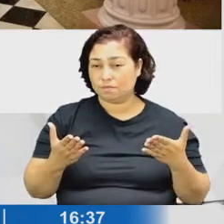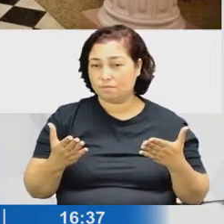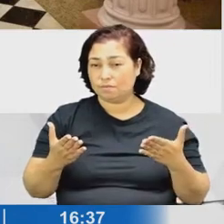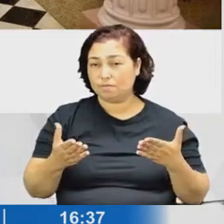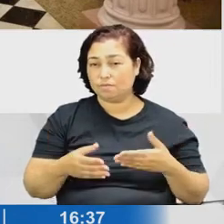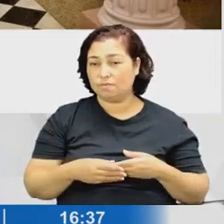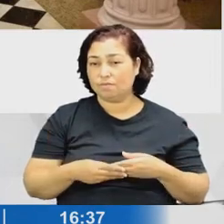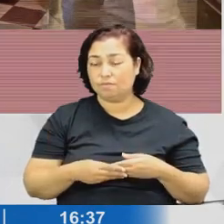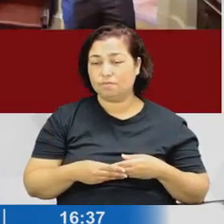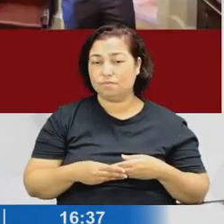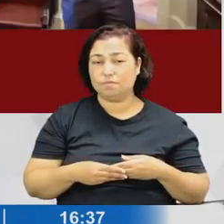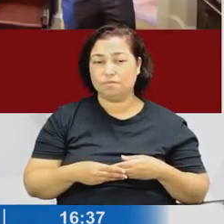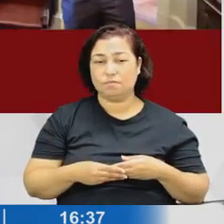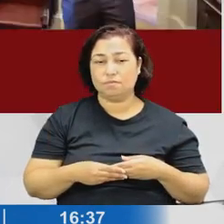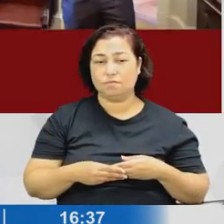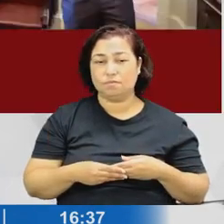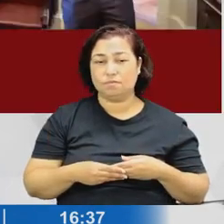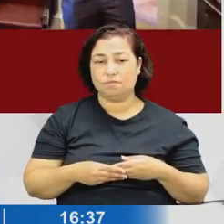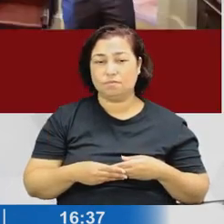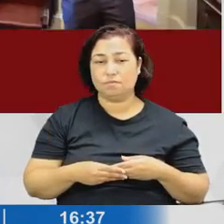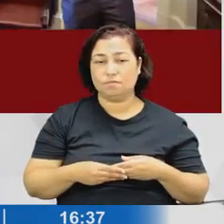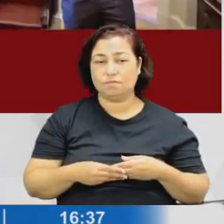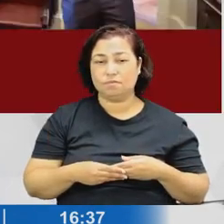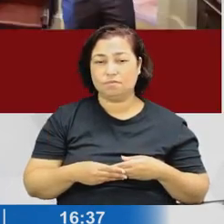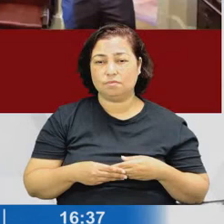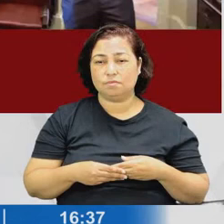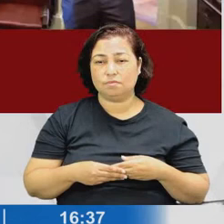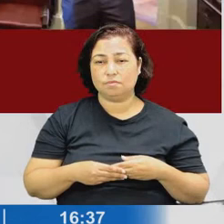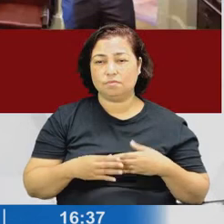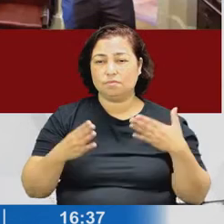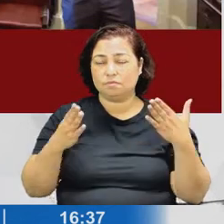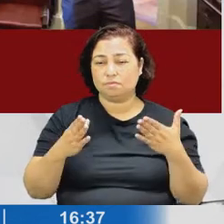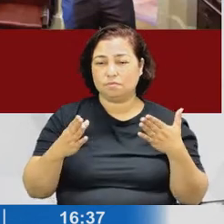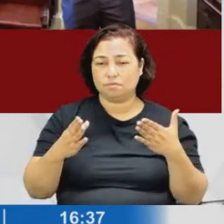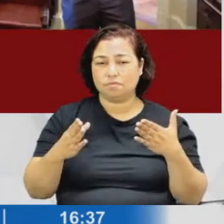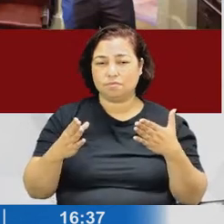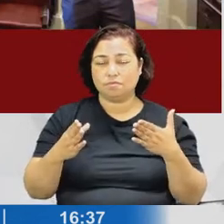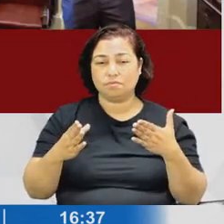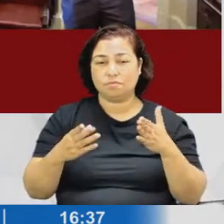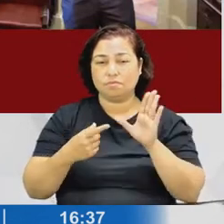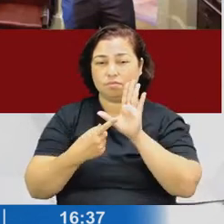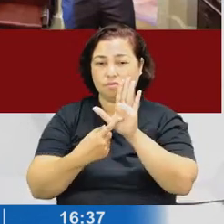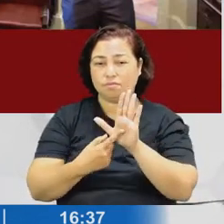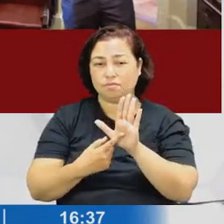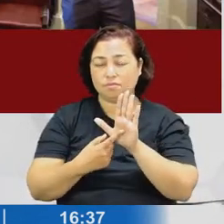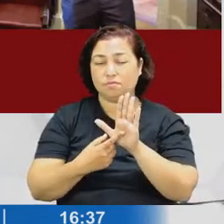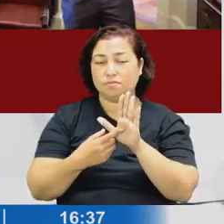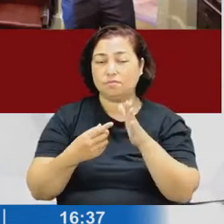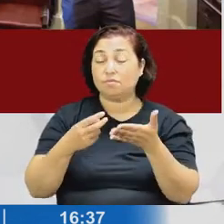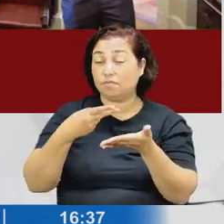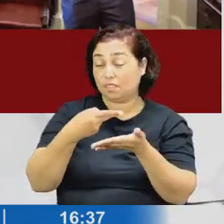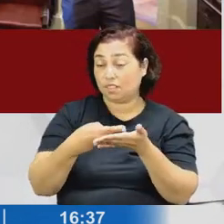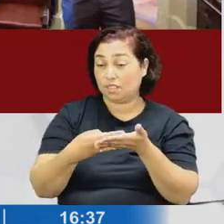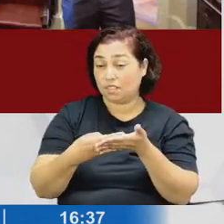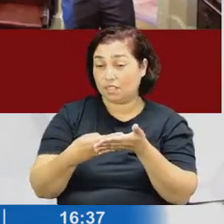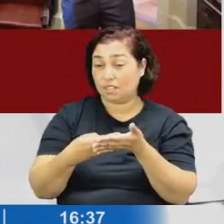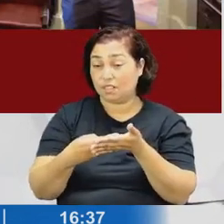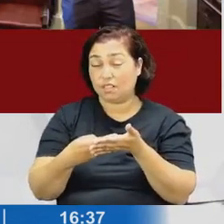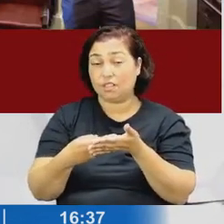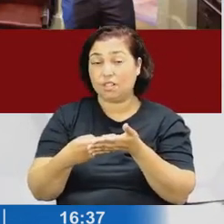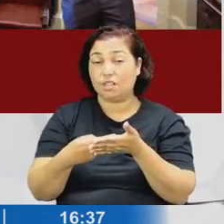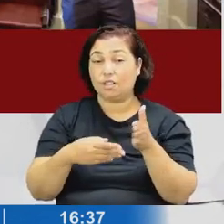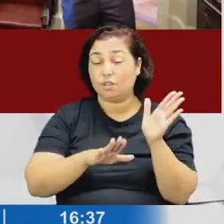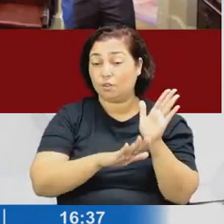Ó olha isso aqui gente o líder máximo do mundo ocidental deitado no chão da casa branca